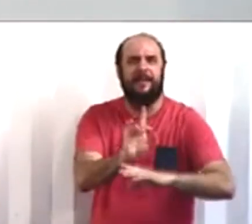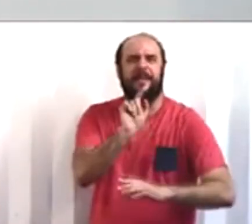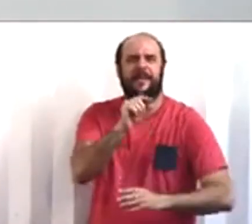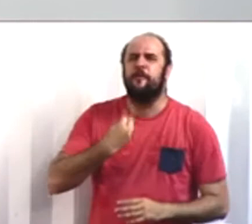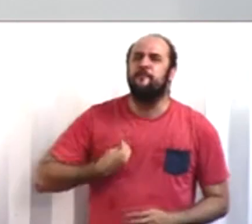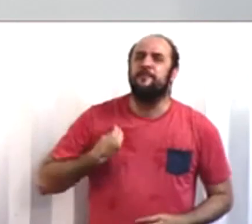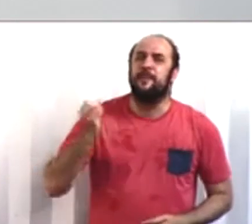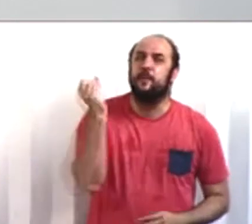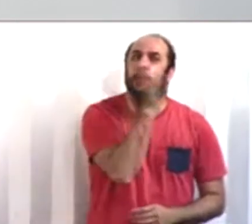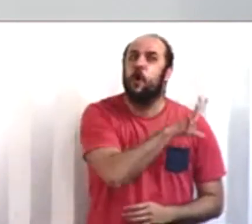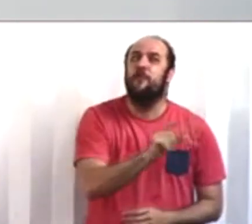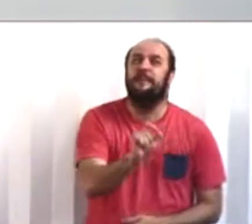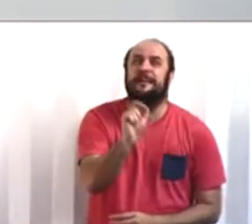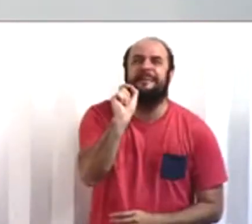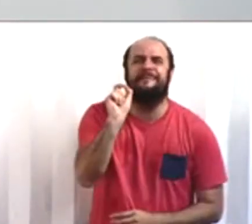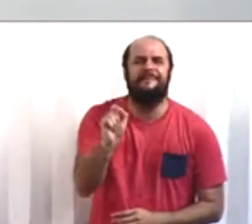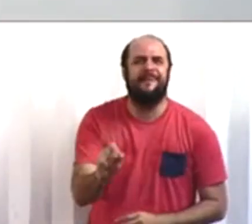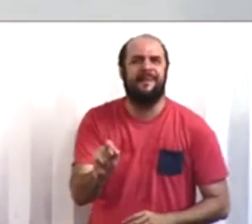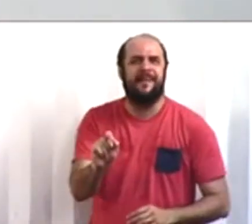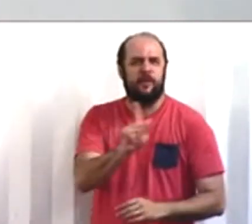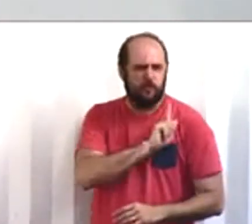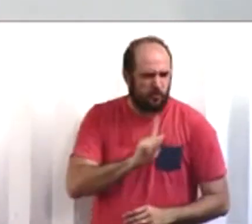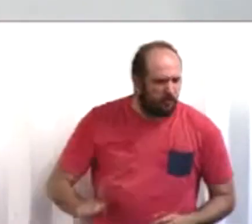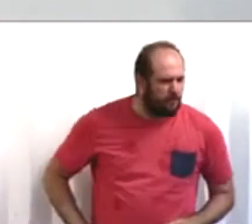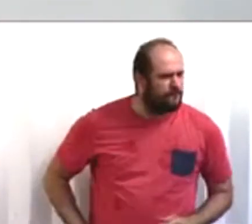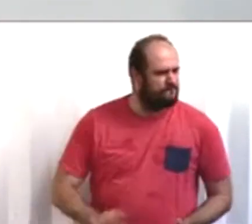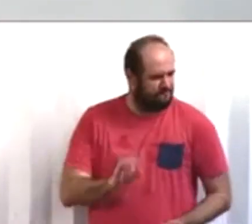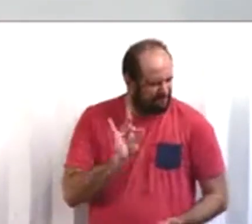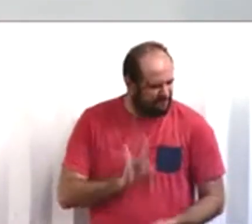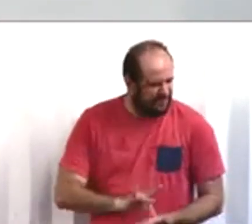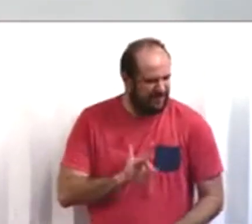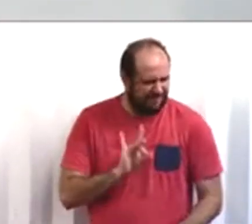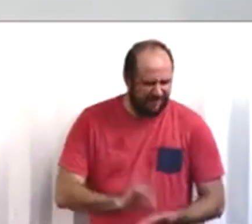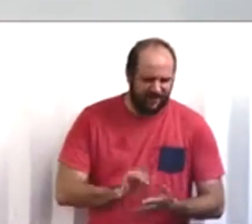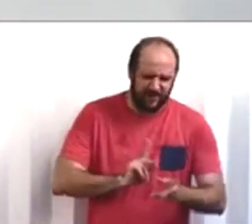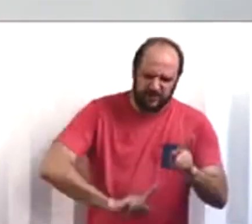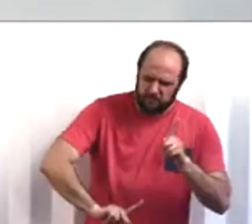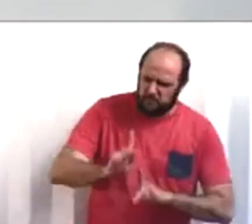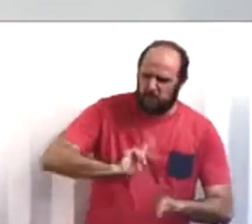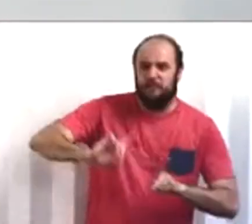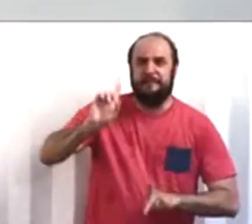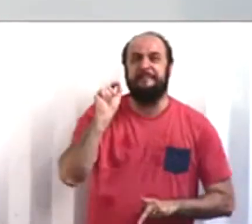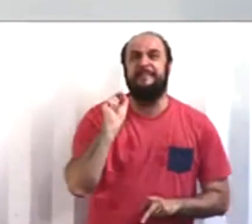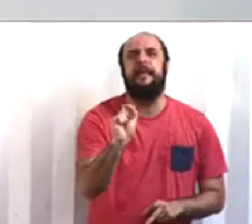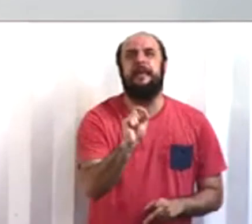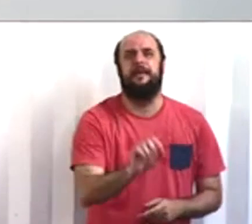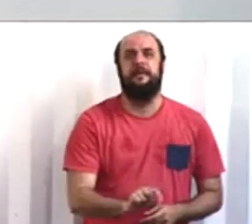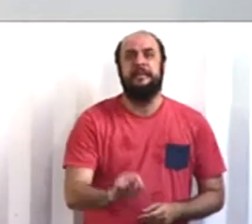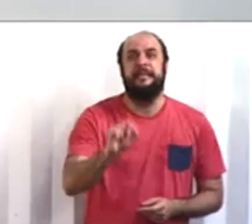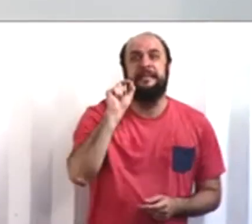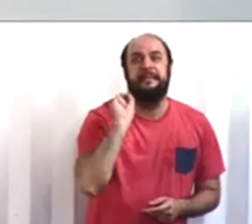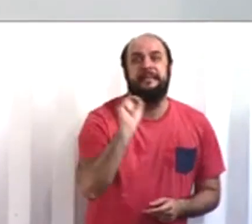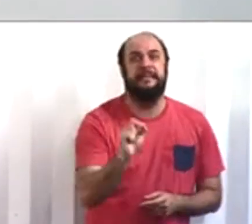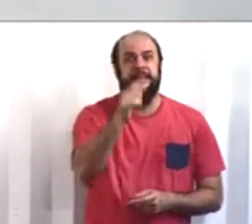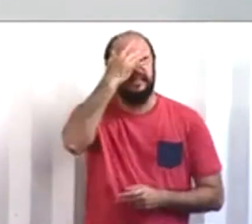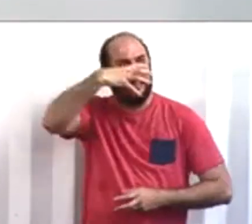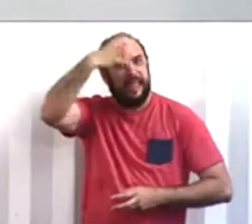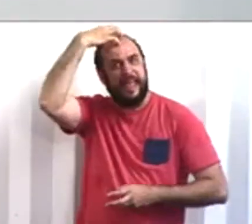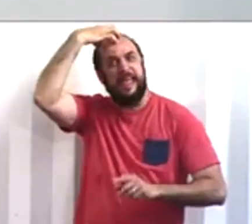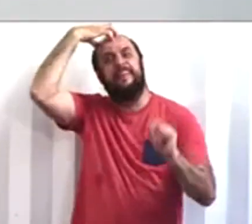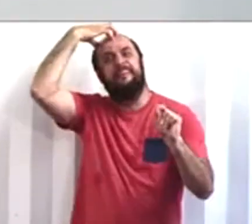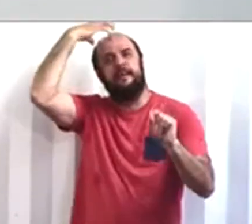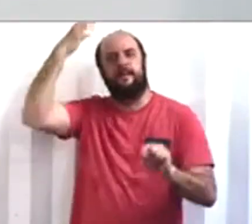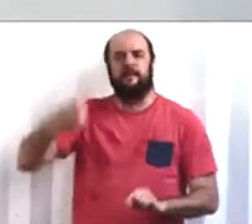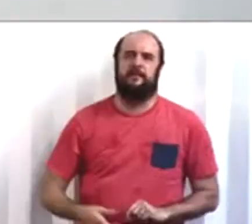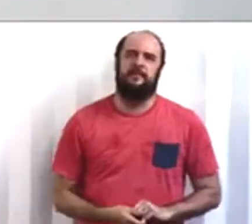vida? Quem governará verdadeiramente o povo de Deus? Quem será o rei? Jesus